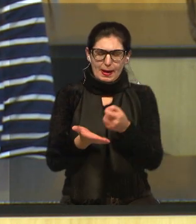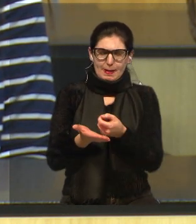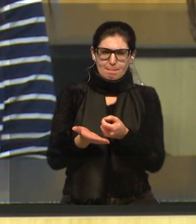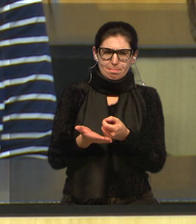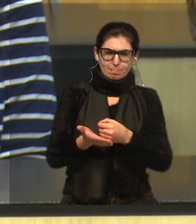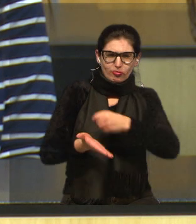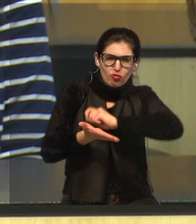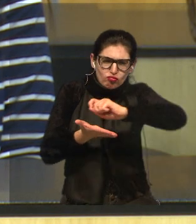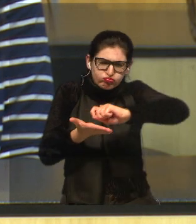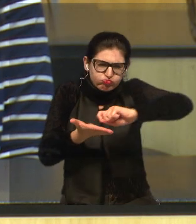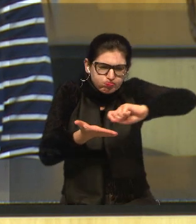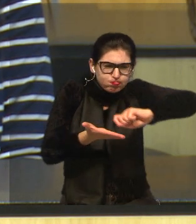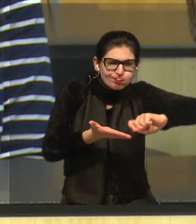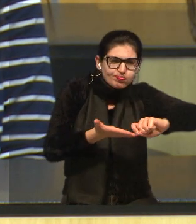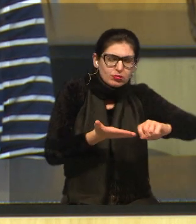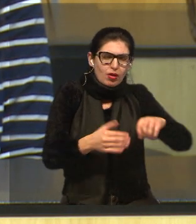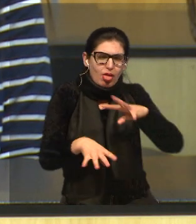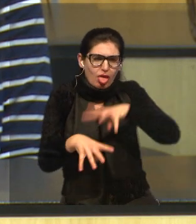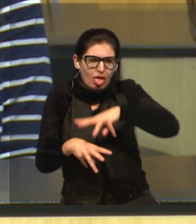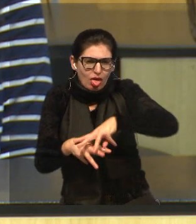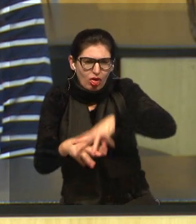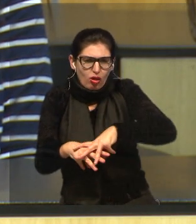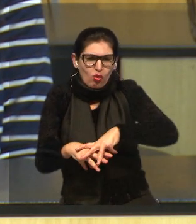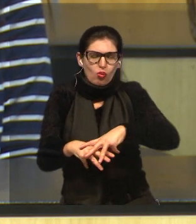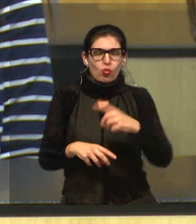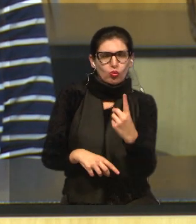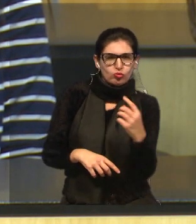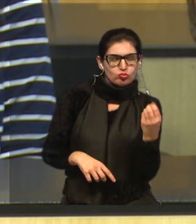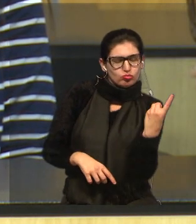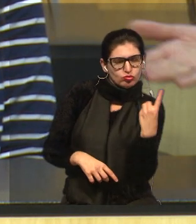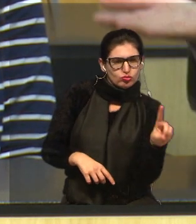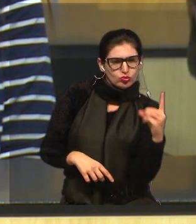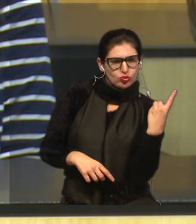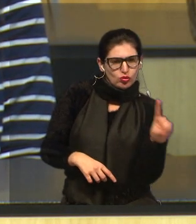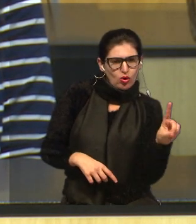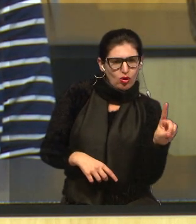cada $1 investido na primeira infância,